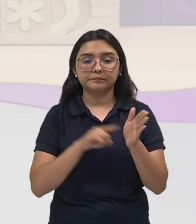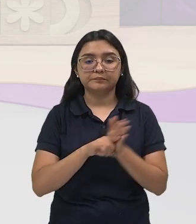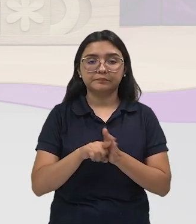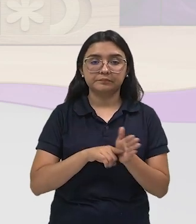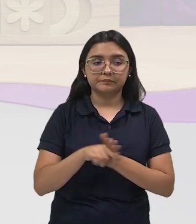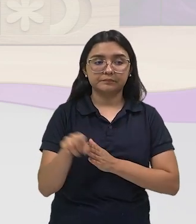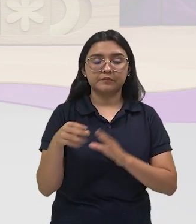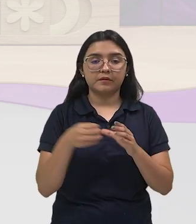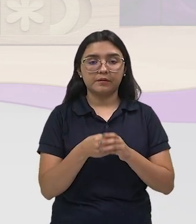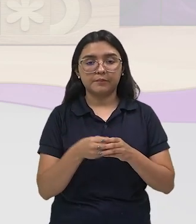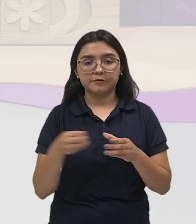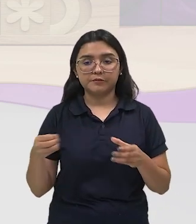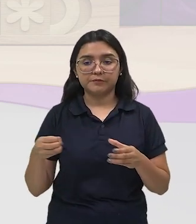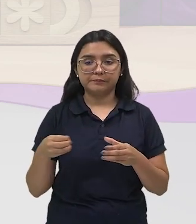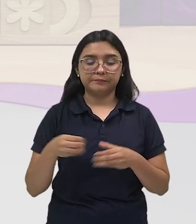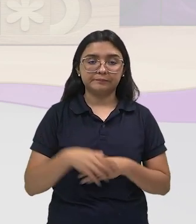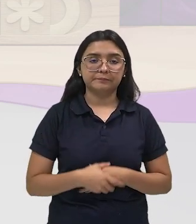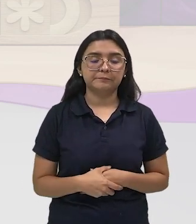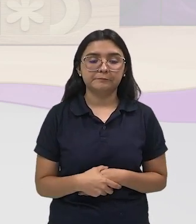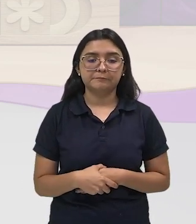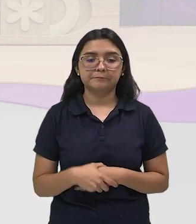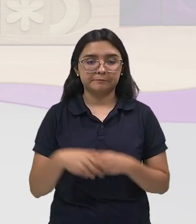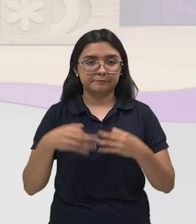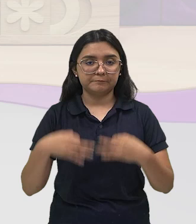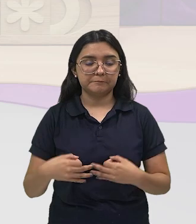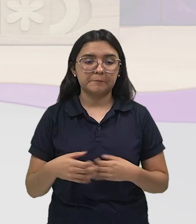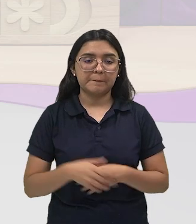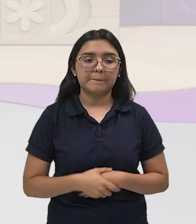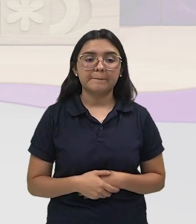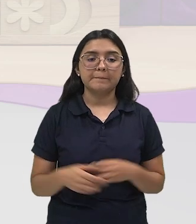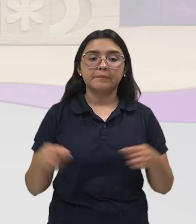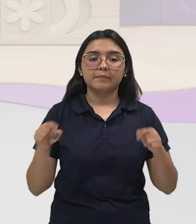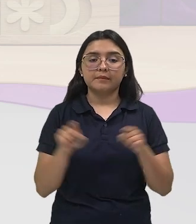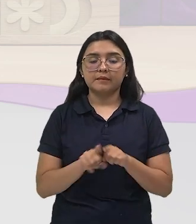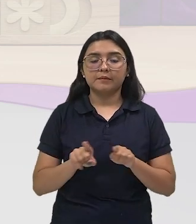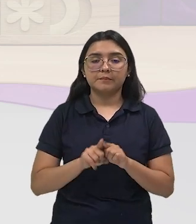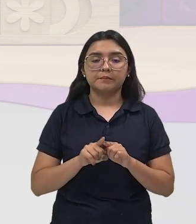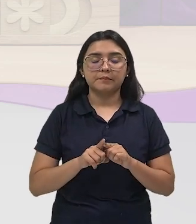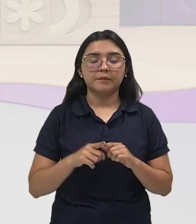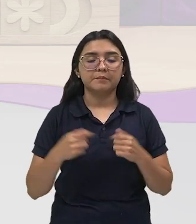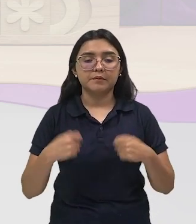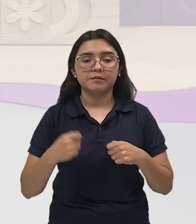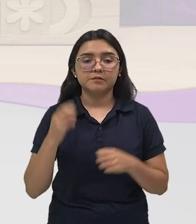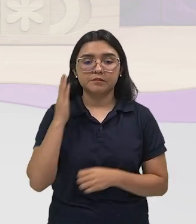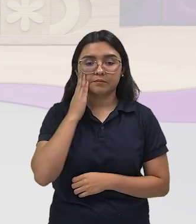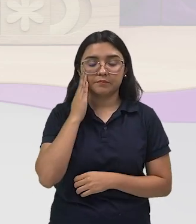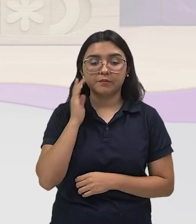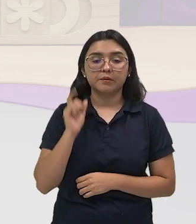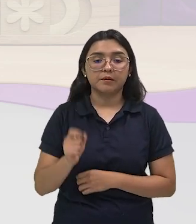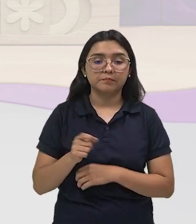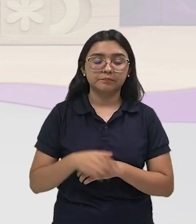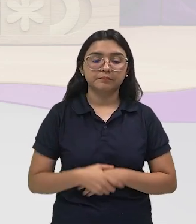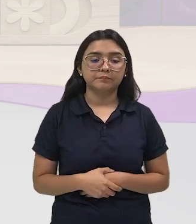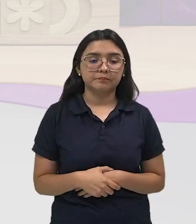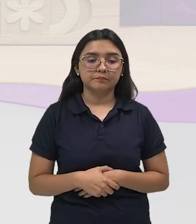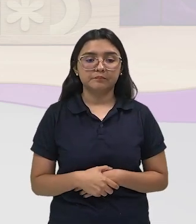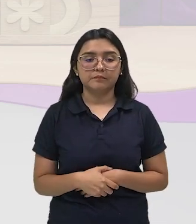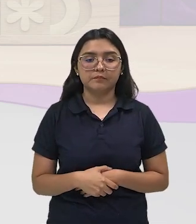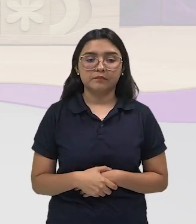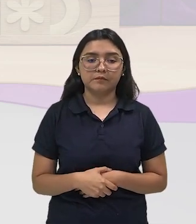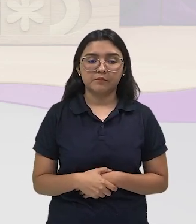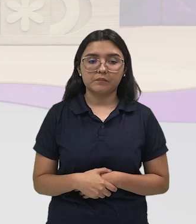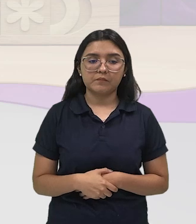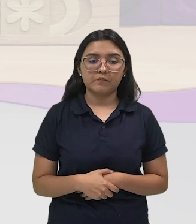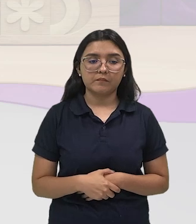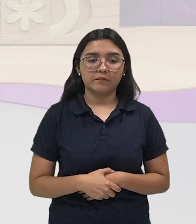pesquisa amostral. Beleza? Uma outra coisa que eu tenho que levar em consideração dentro de uma pesquisa é a questão